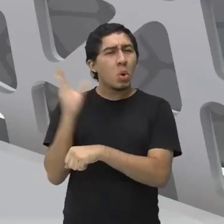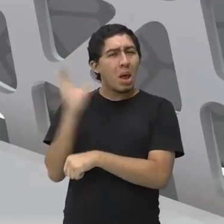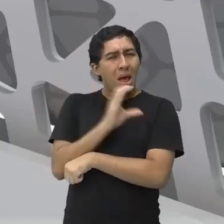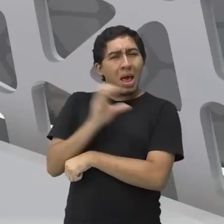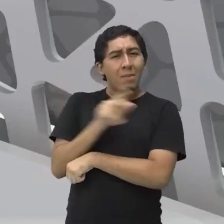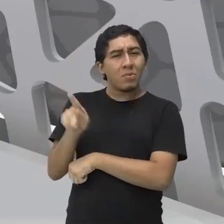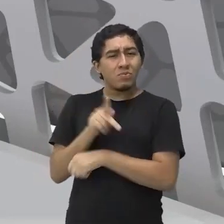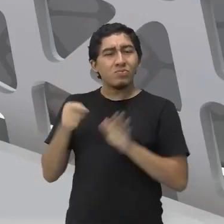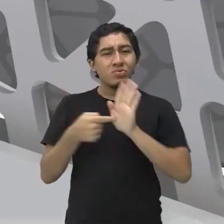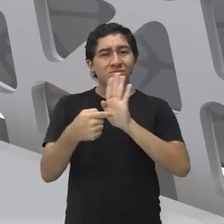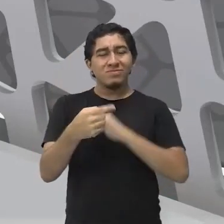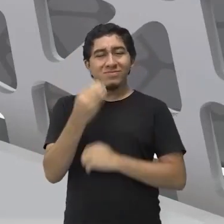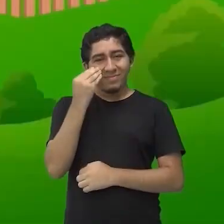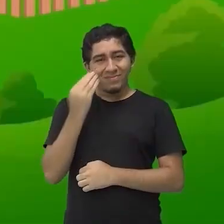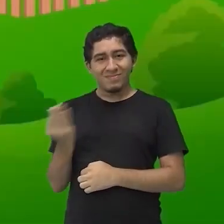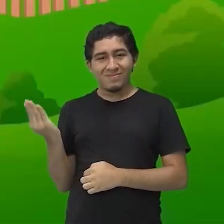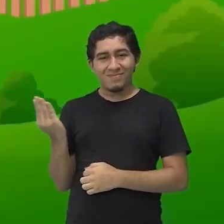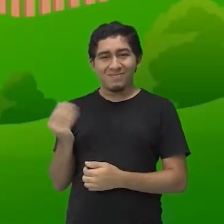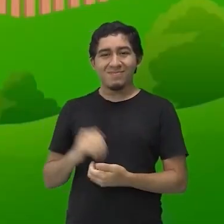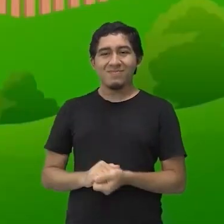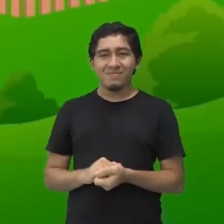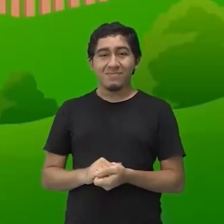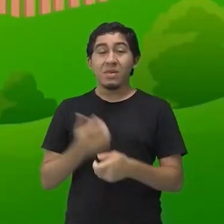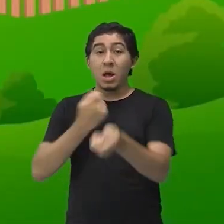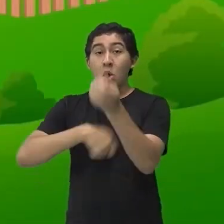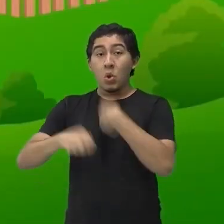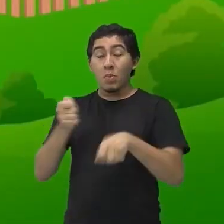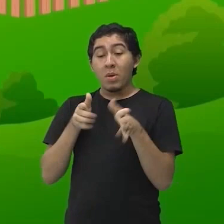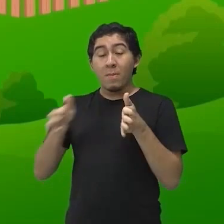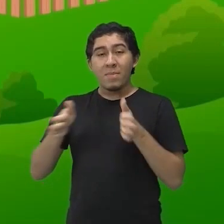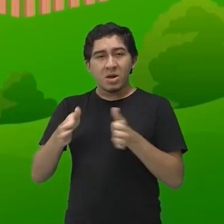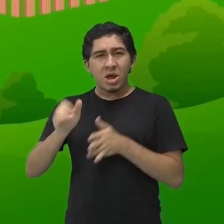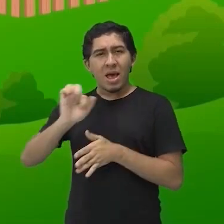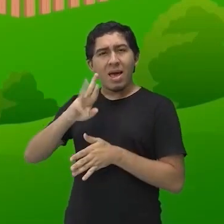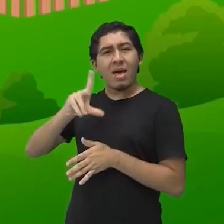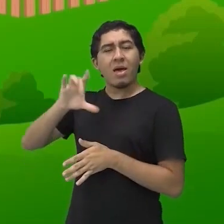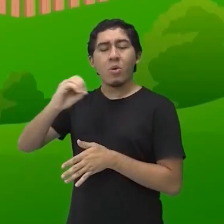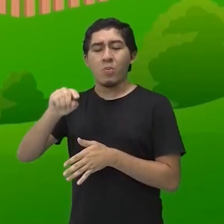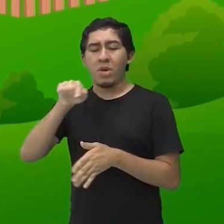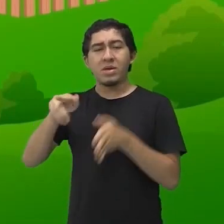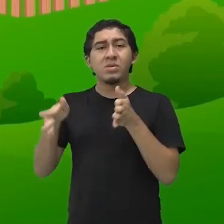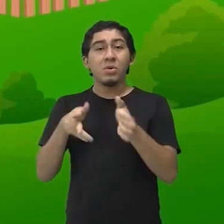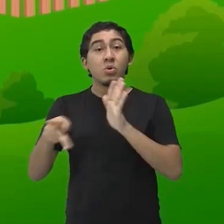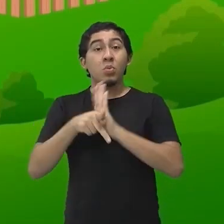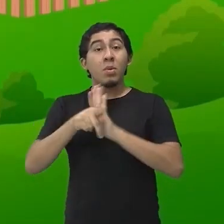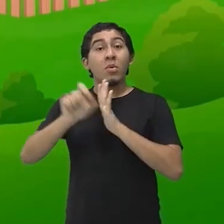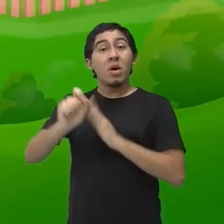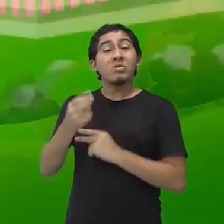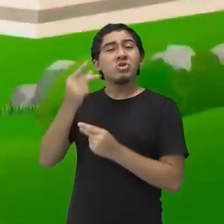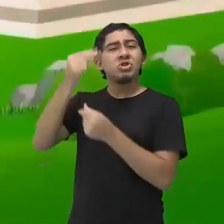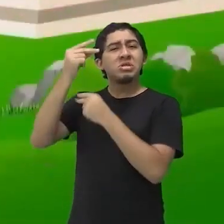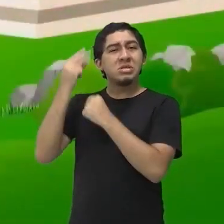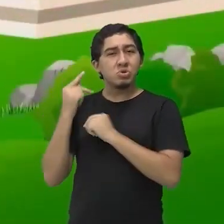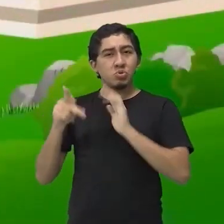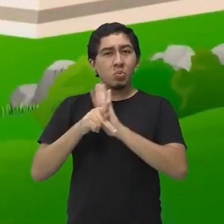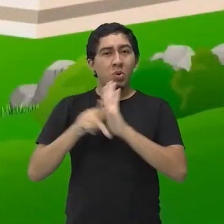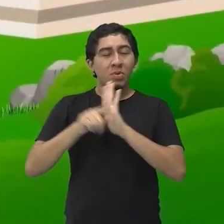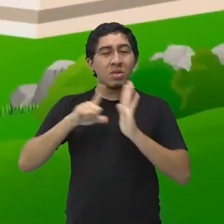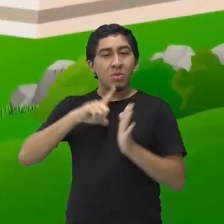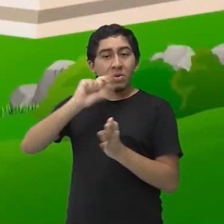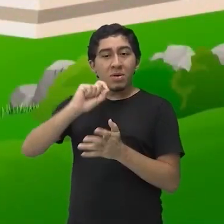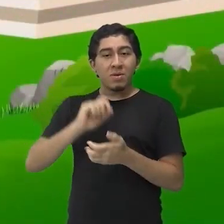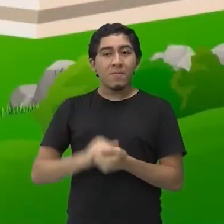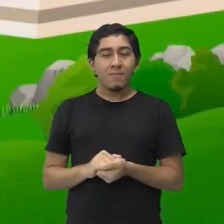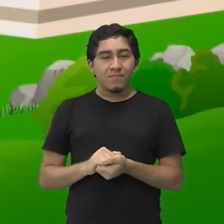que o professor trouxe, olha só. Economia no período arcaico. Foi no período arcaico que os antigos genos foram